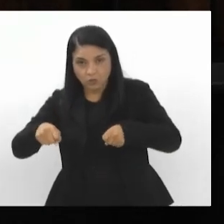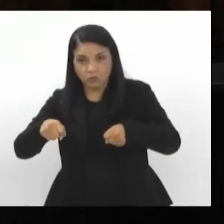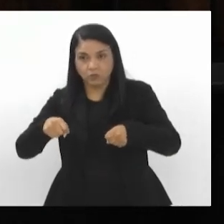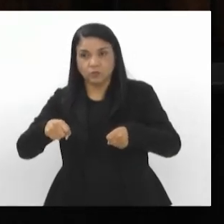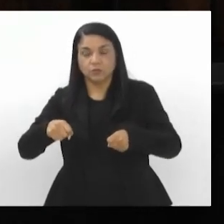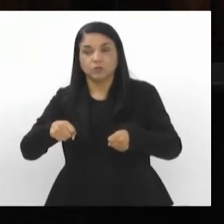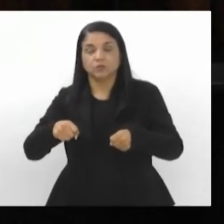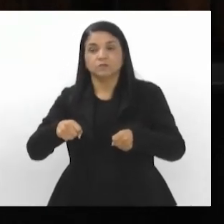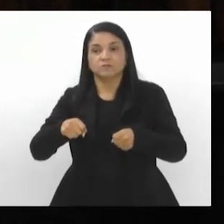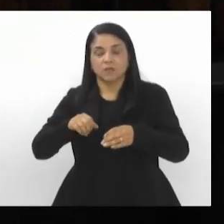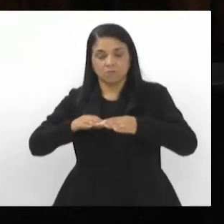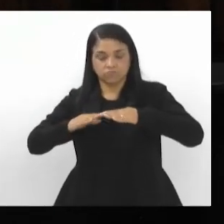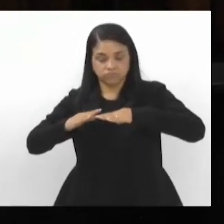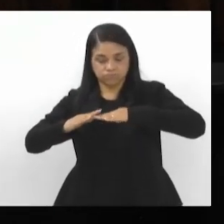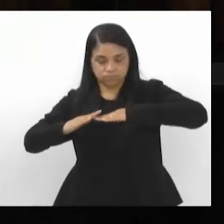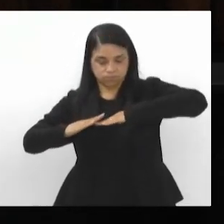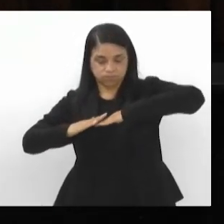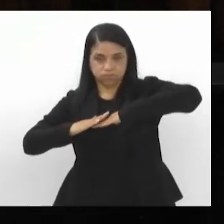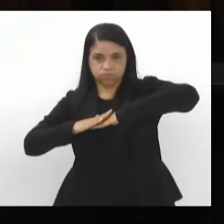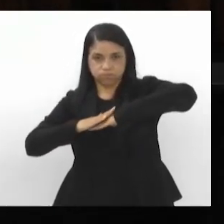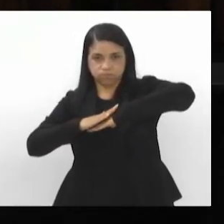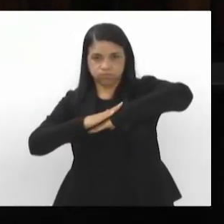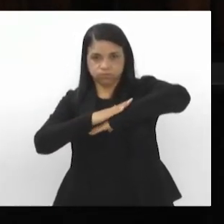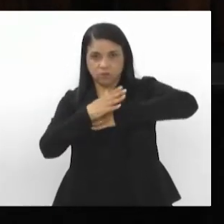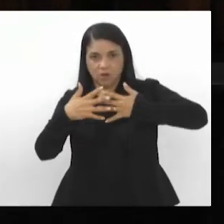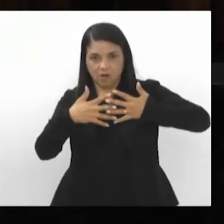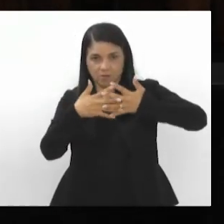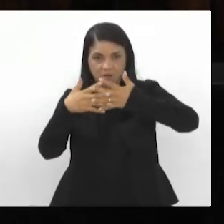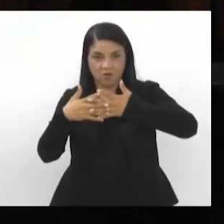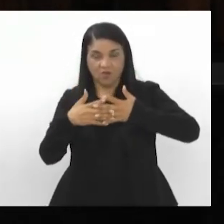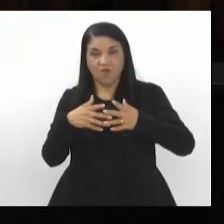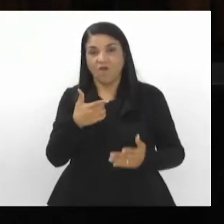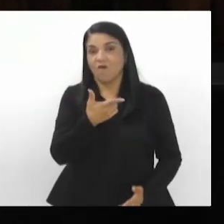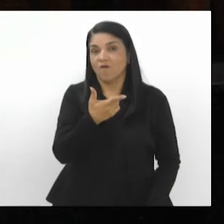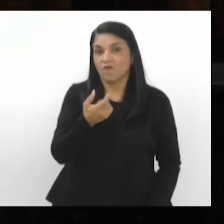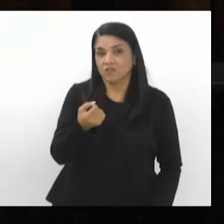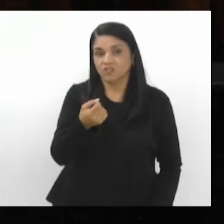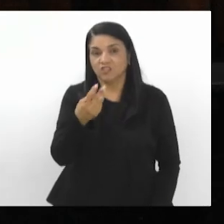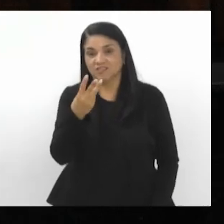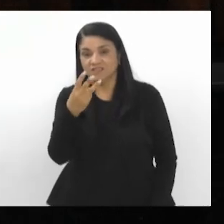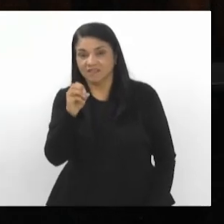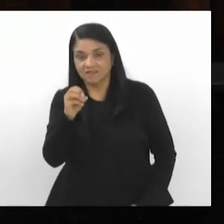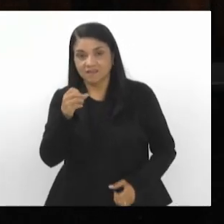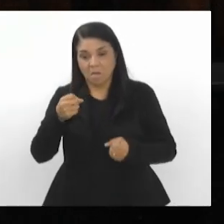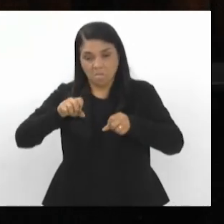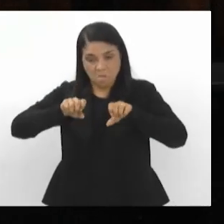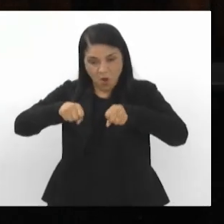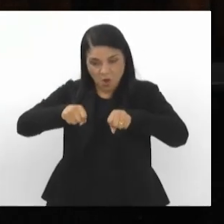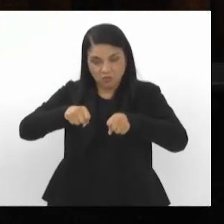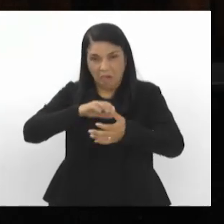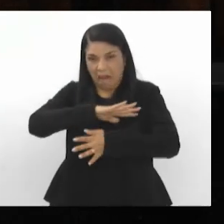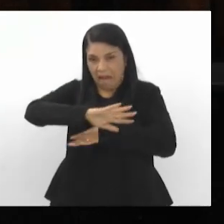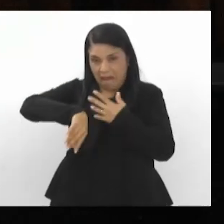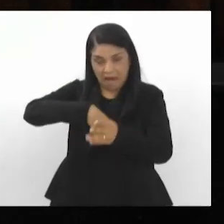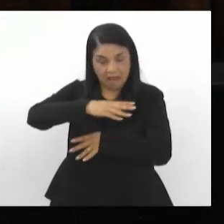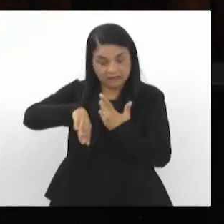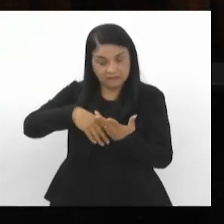do caminhão, colocam ali 20, 30 motos emboladas, uma na outra,